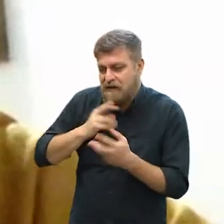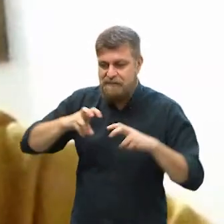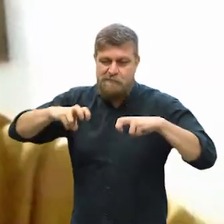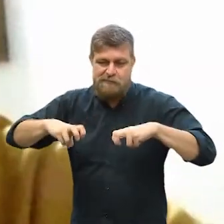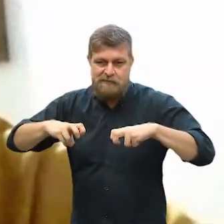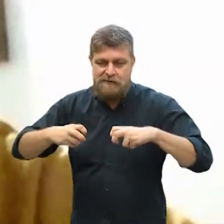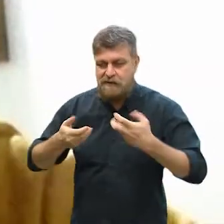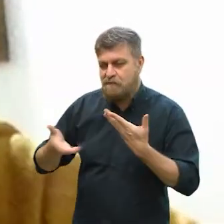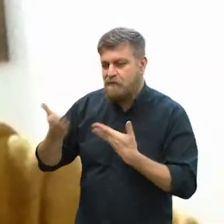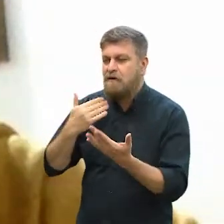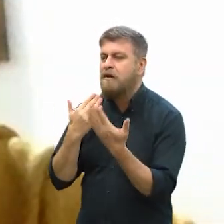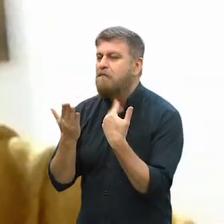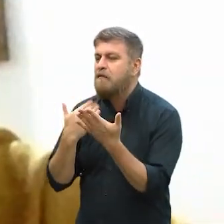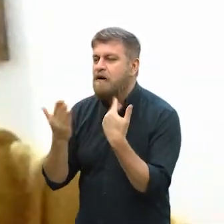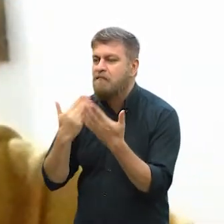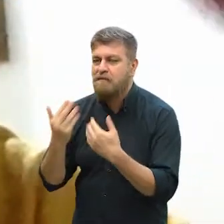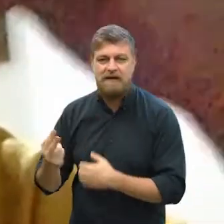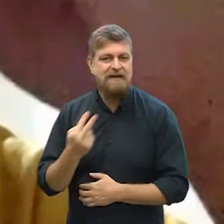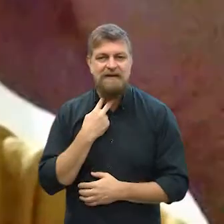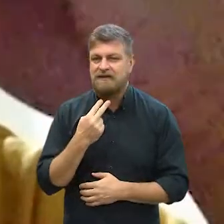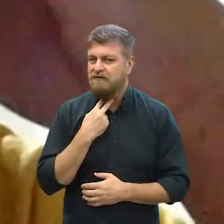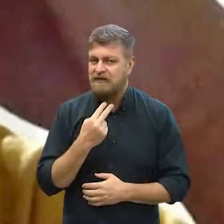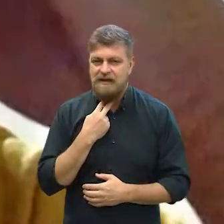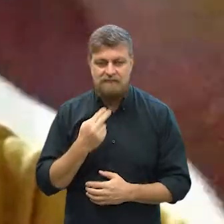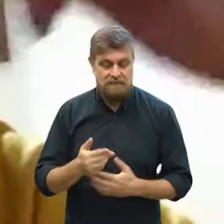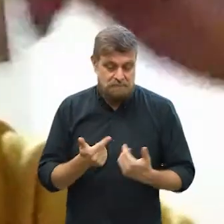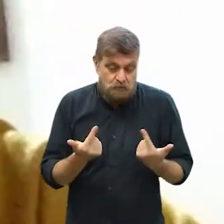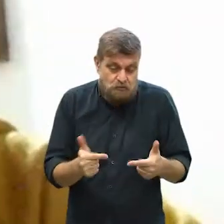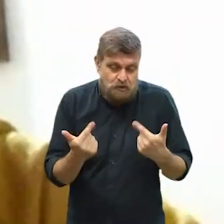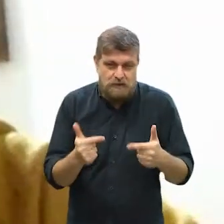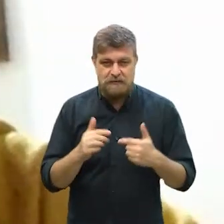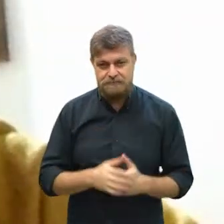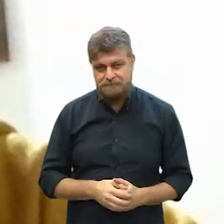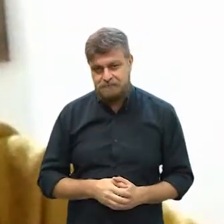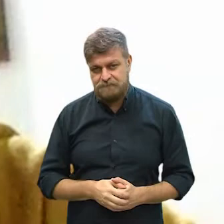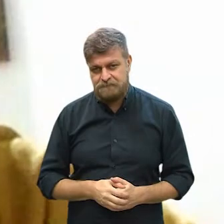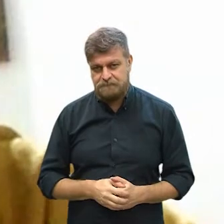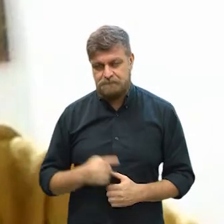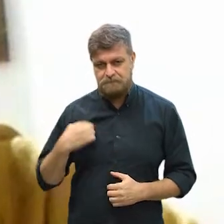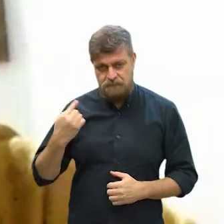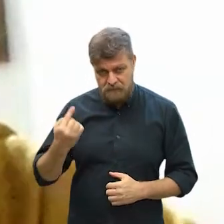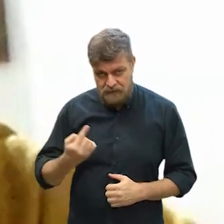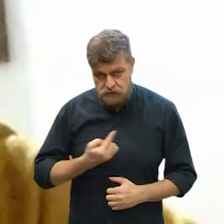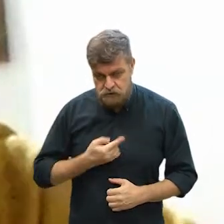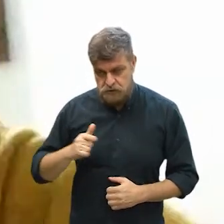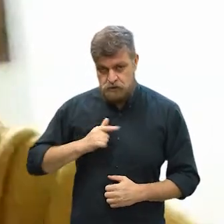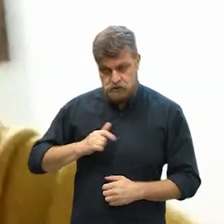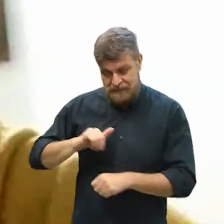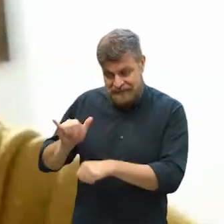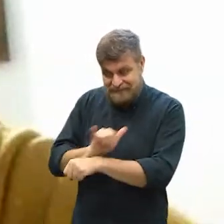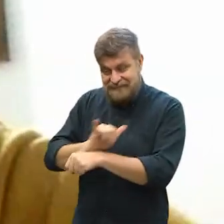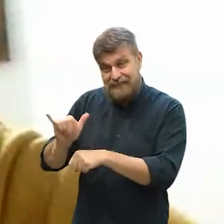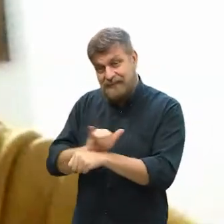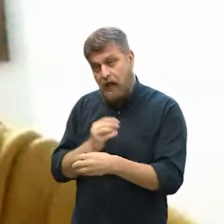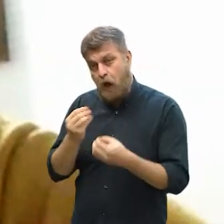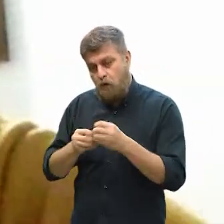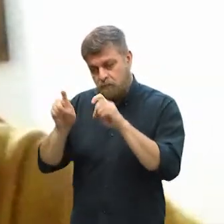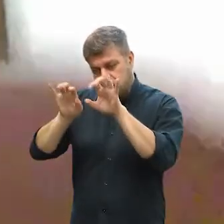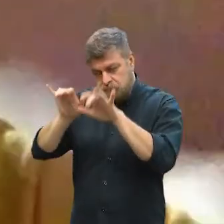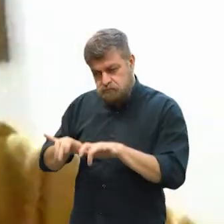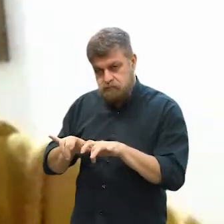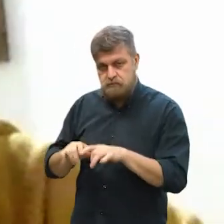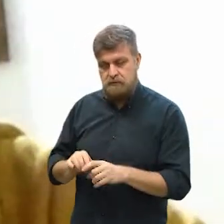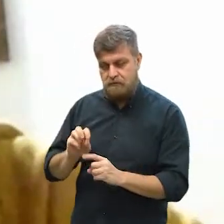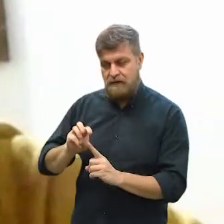manhã, né, onde a gente troca ali o que vai acontecer no dia. Então, a gente garantiu que a gente tinha ferramental para isso, né,